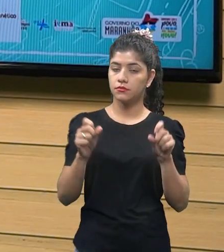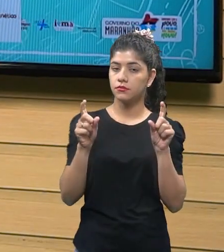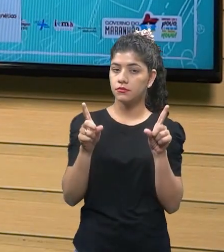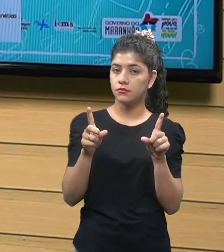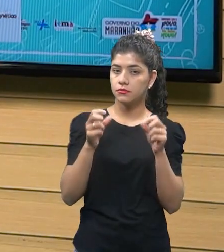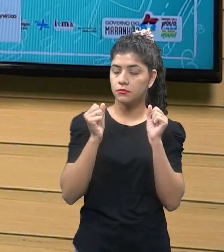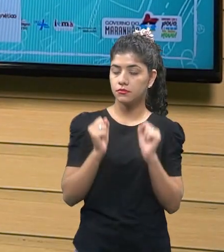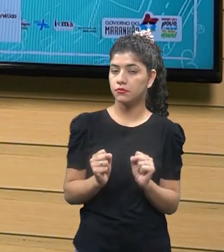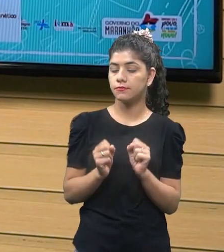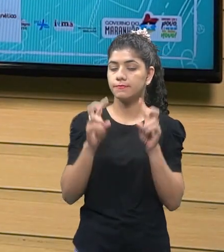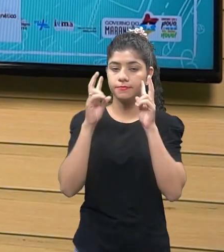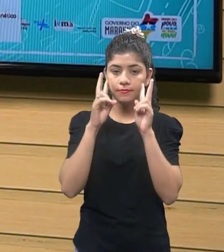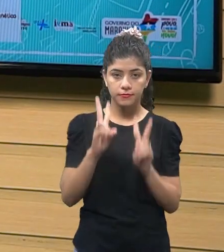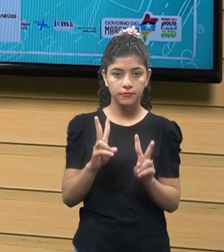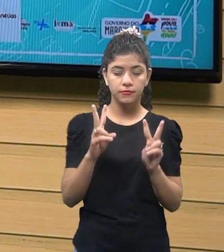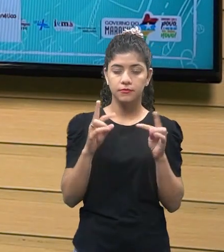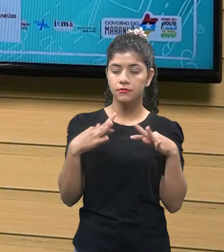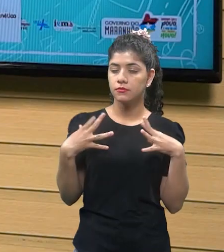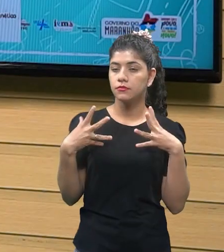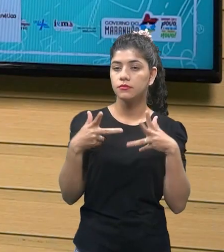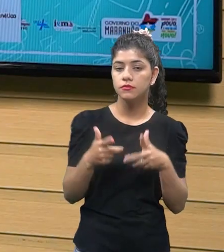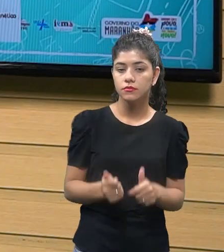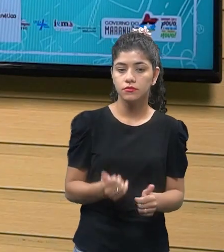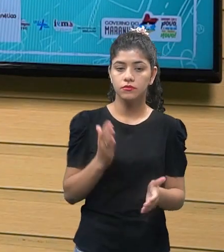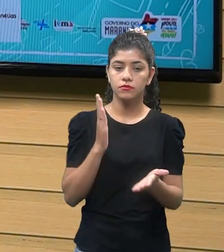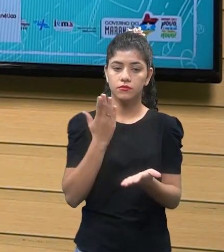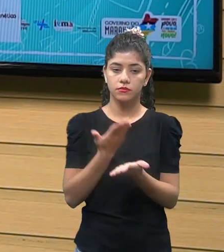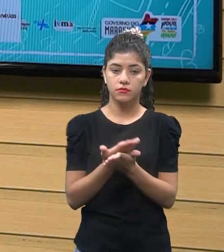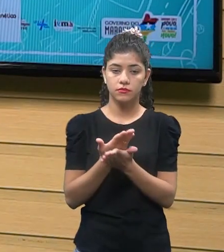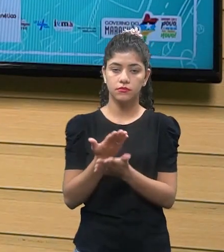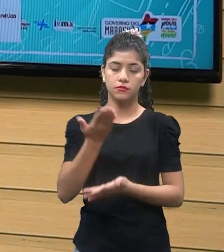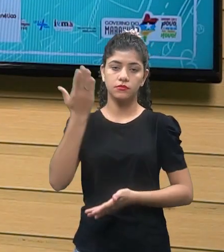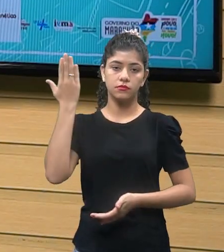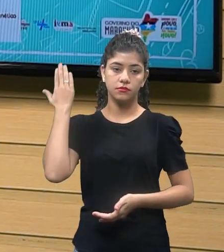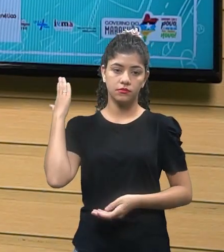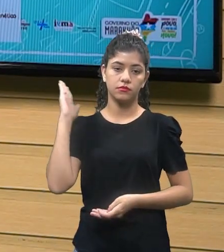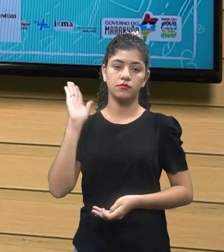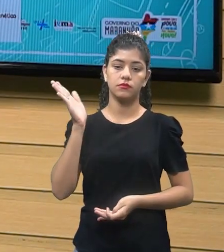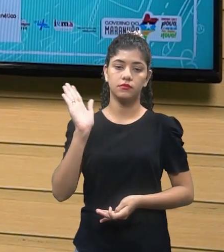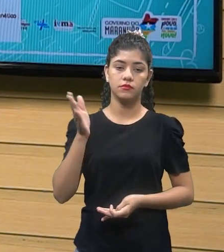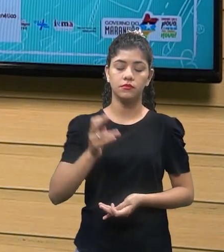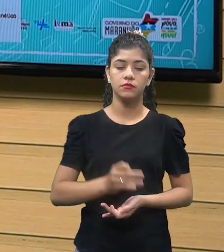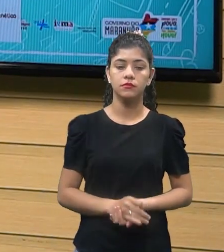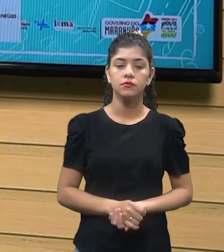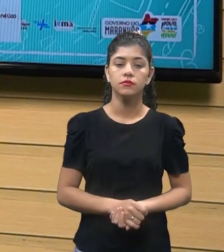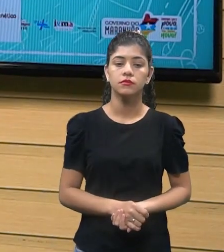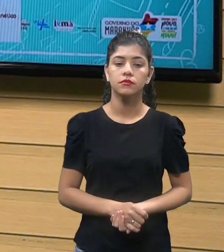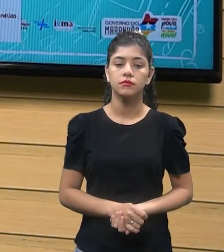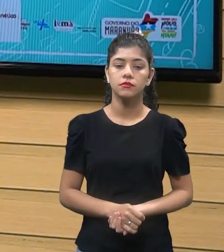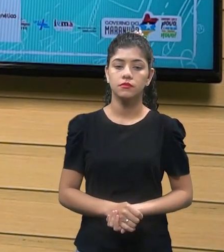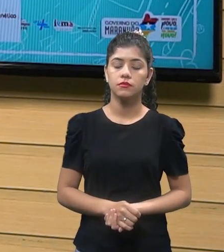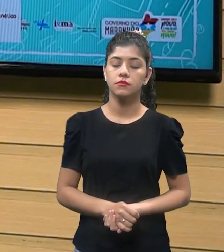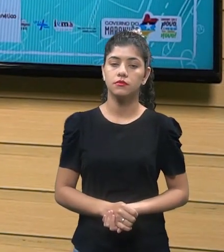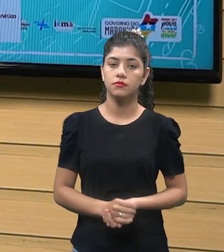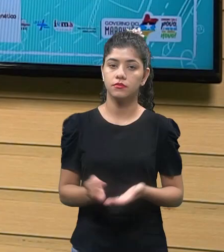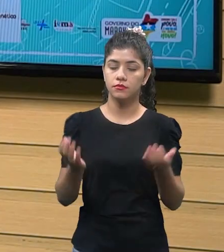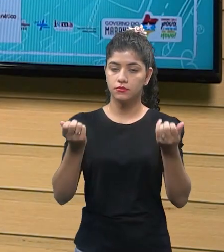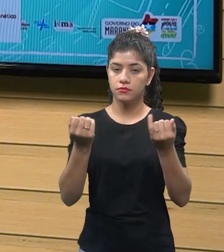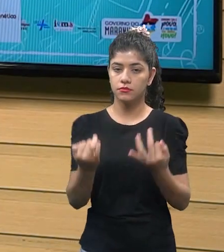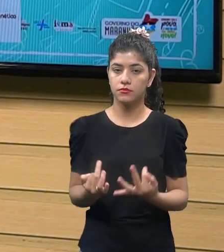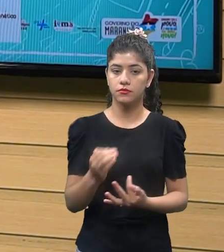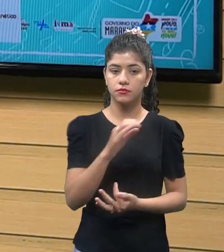aí. Essas partes vocês já acompanharam em aulas anteriores, tá? Quando se falou de corrente